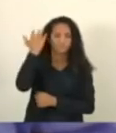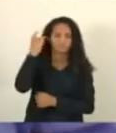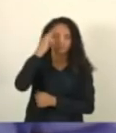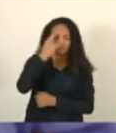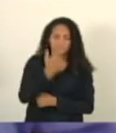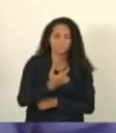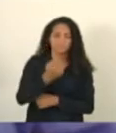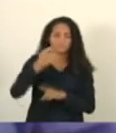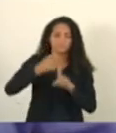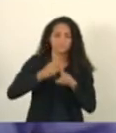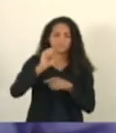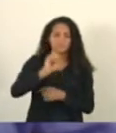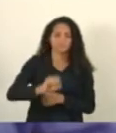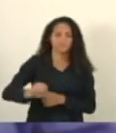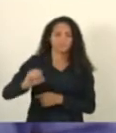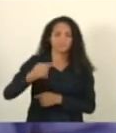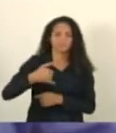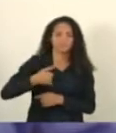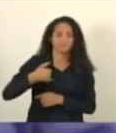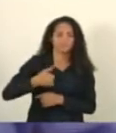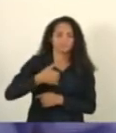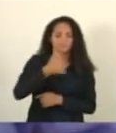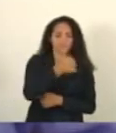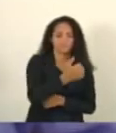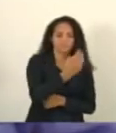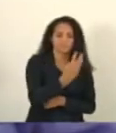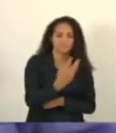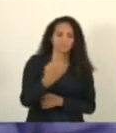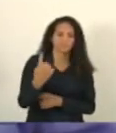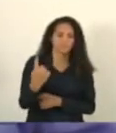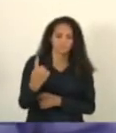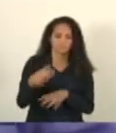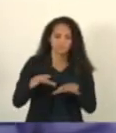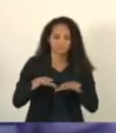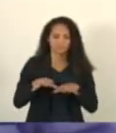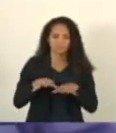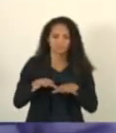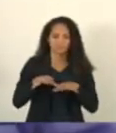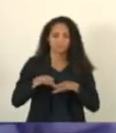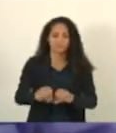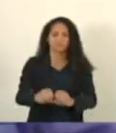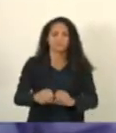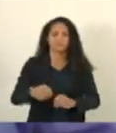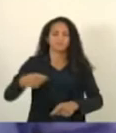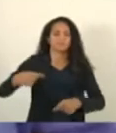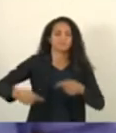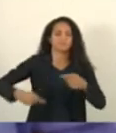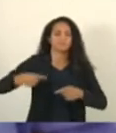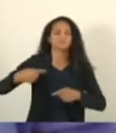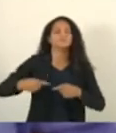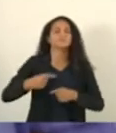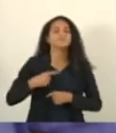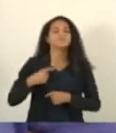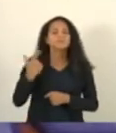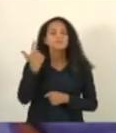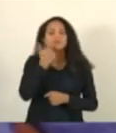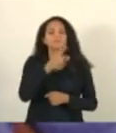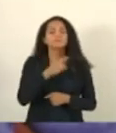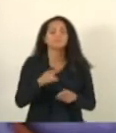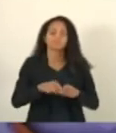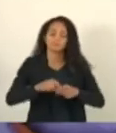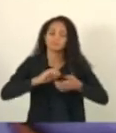completou 131 anos de emancipação política. quero